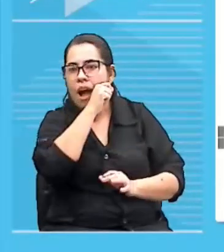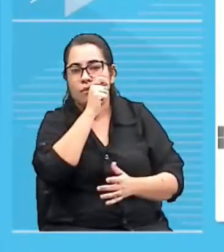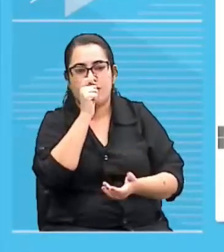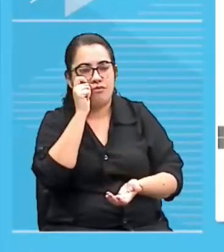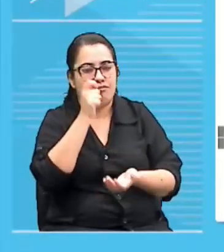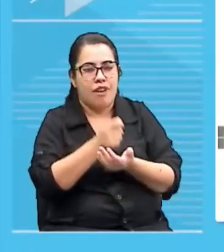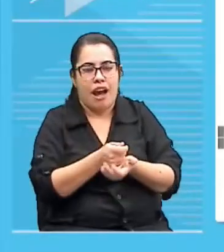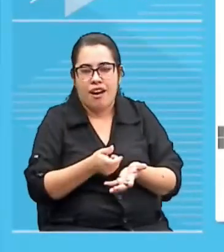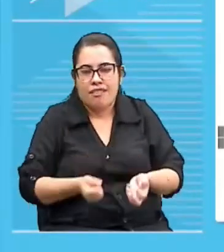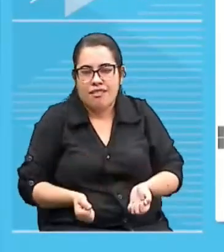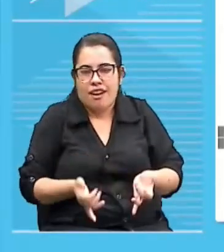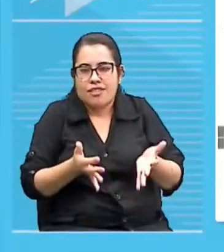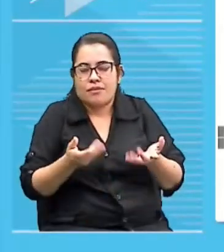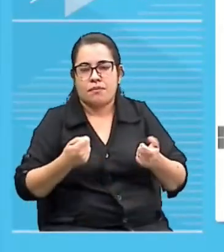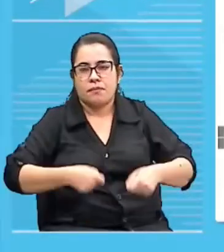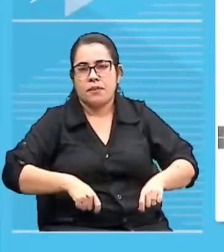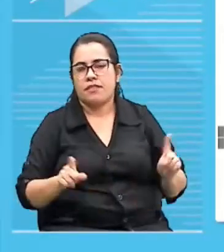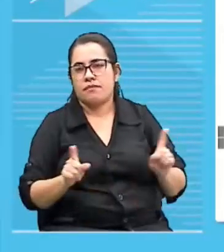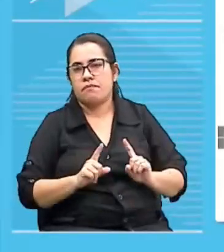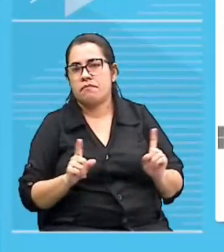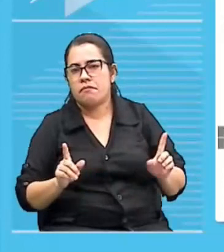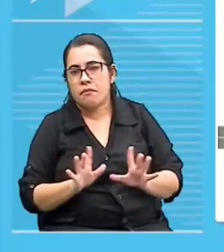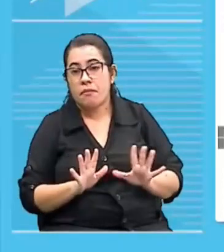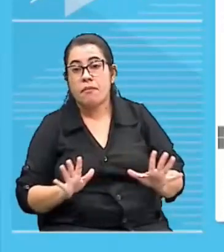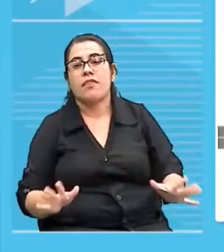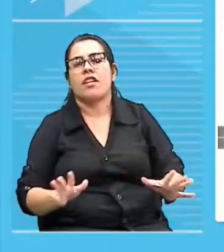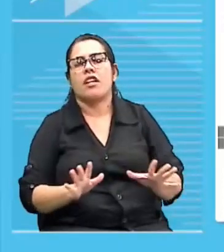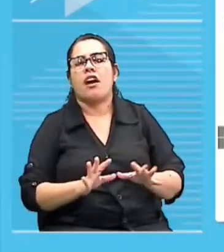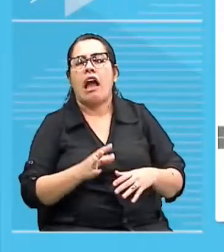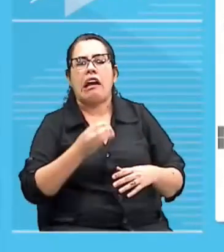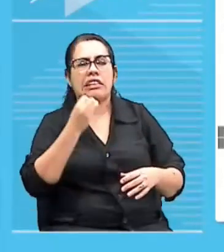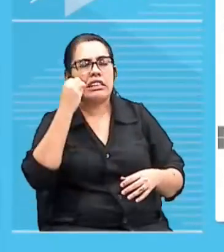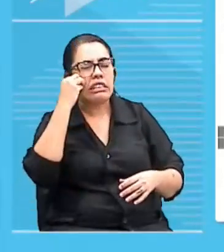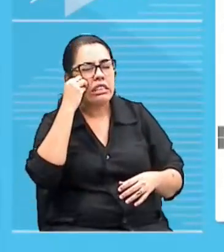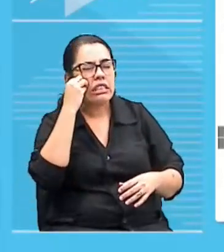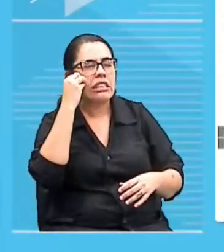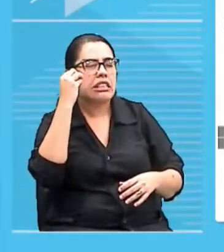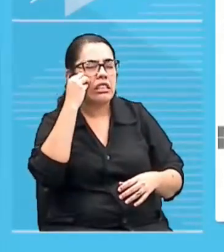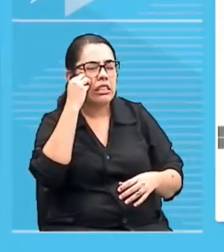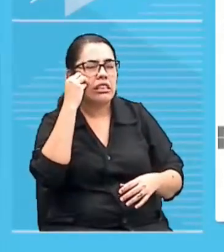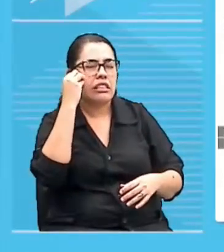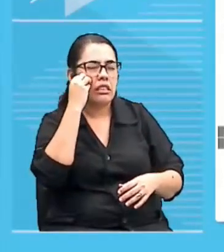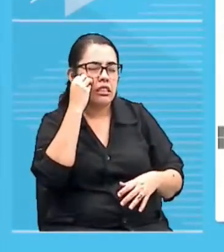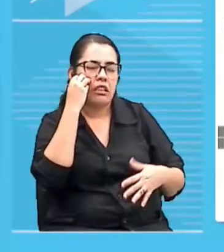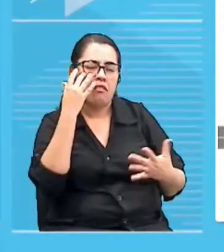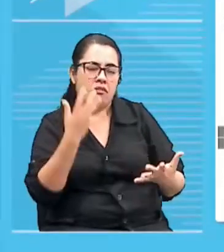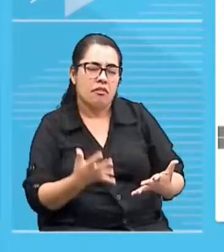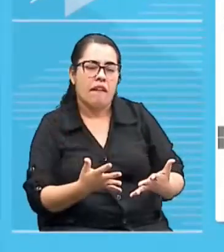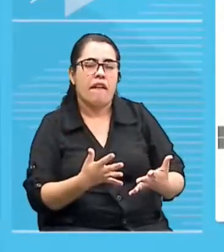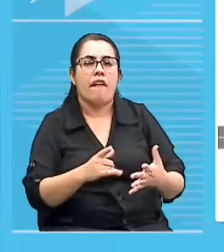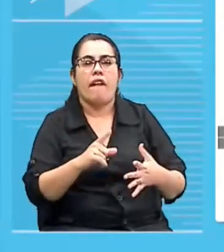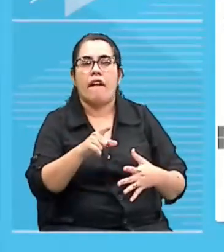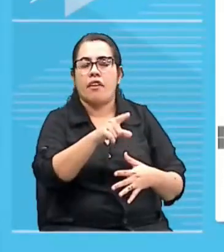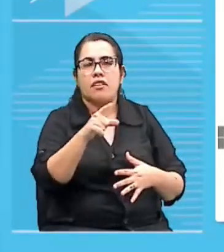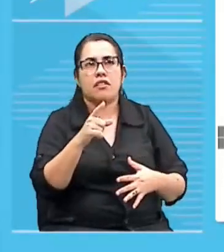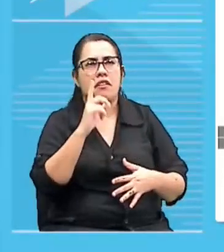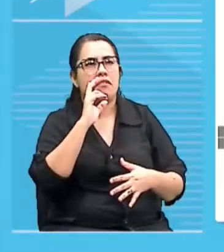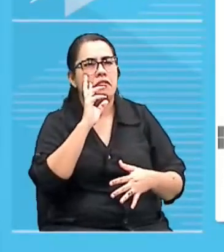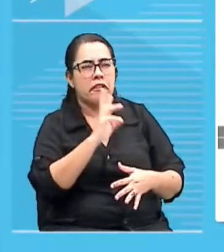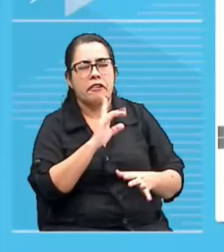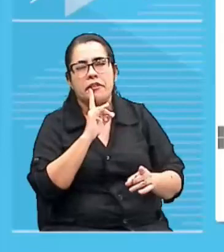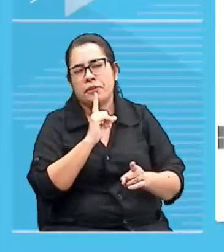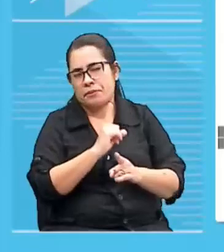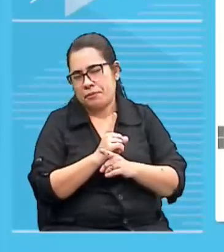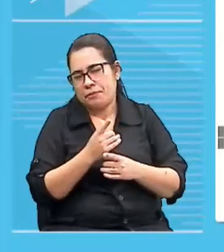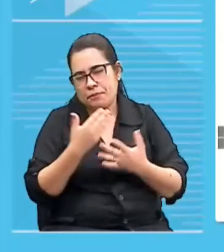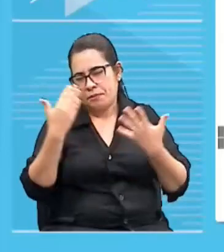custo. Simulações também, é justamente isso que eu estava dando exemplo, né? A pessoa que vivencia algo desse tipo, que eu acabei de dar